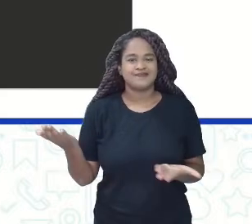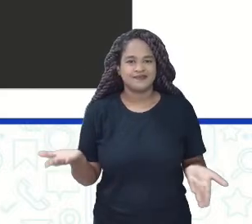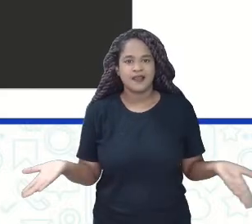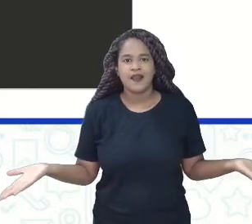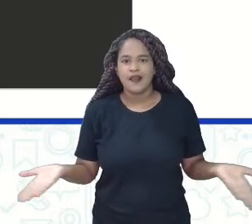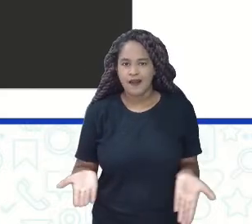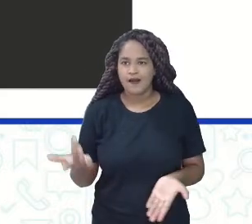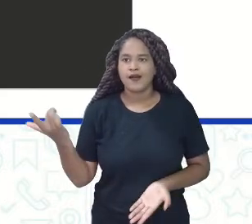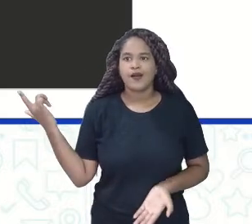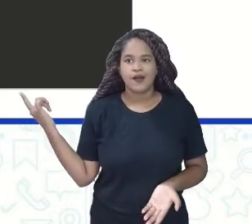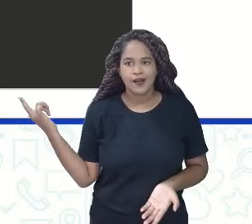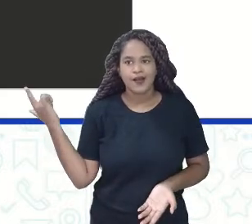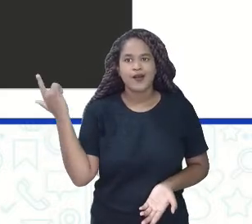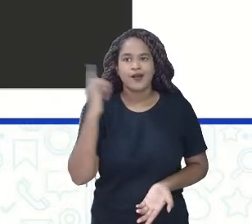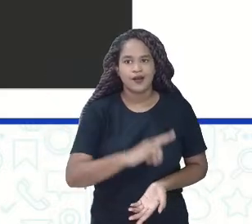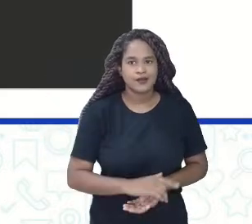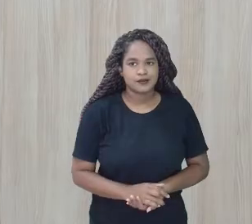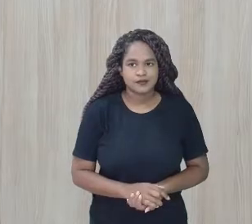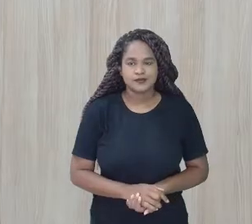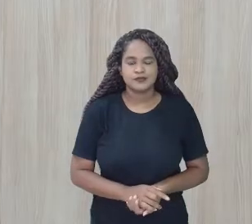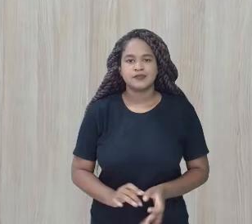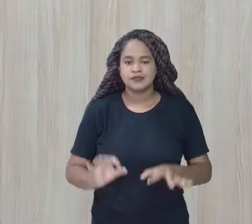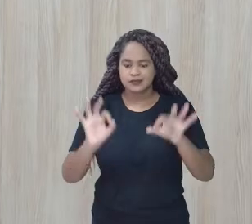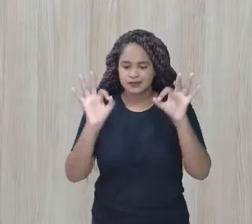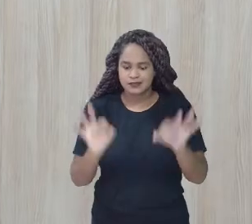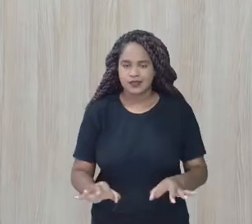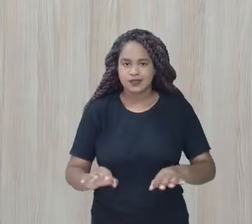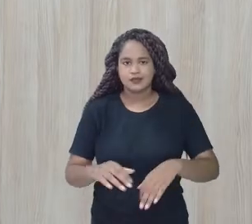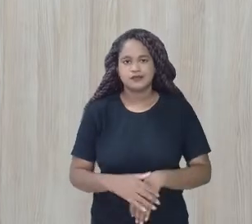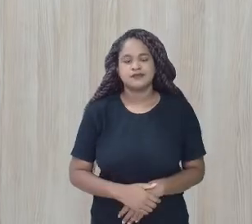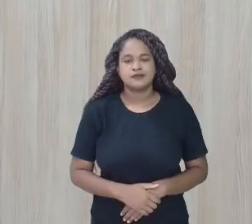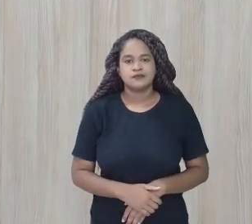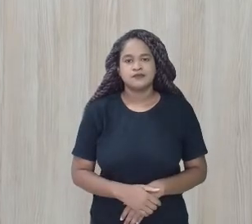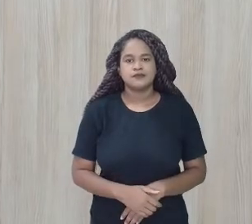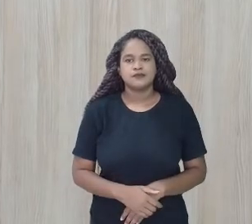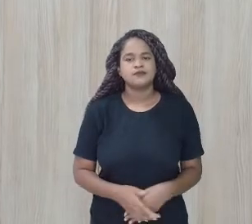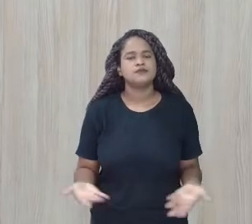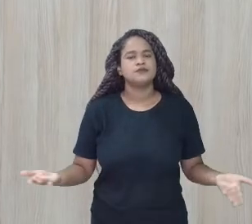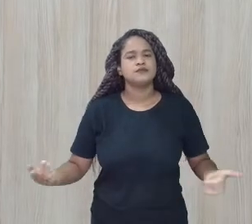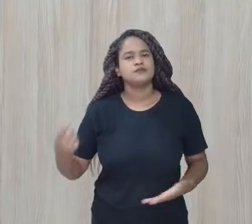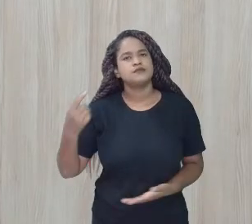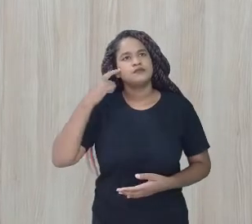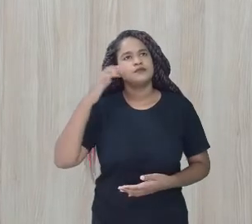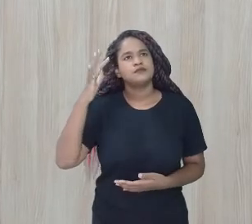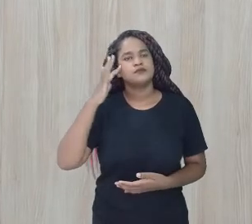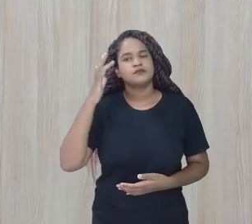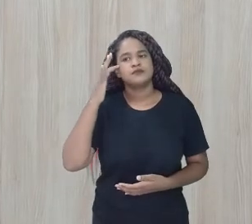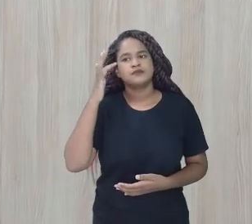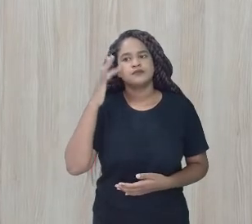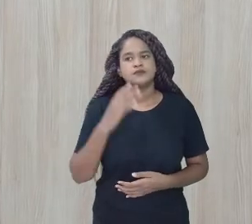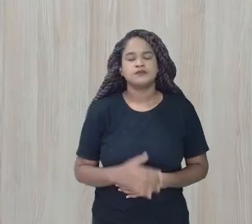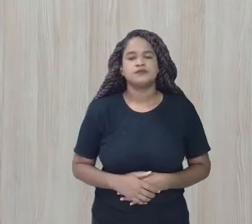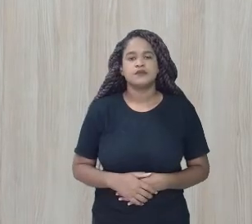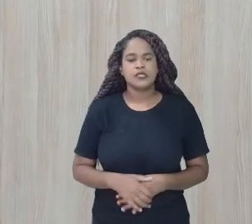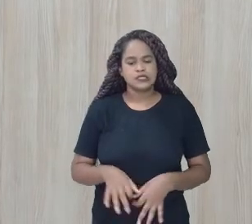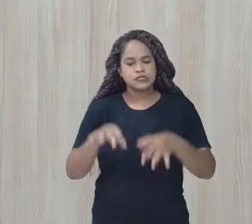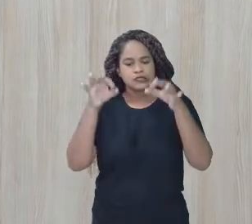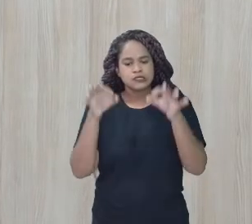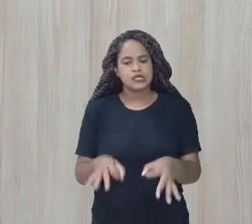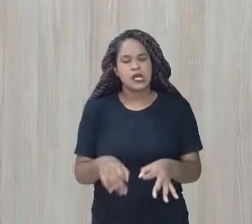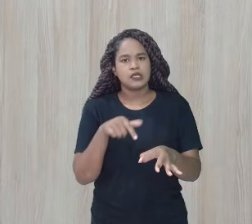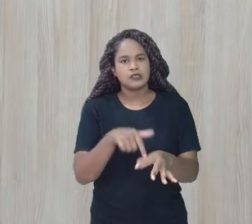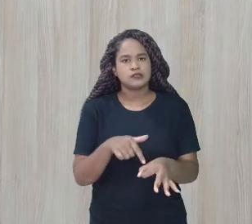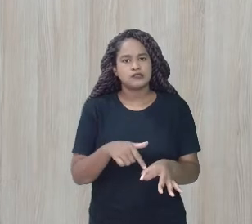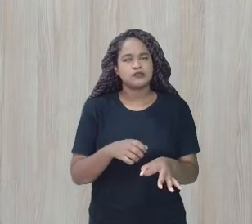agora a gente conseguiu e conseguiu do jeitinho certo. Vamos pensar agora sobre essa palavrinha do jeitinho certo. Se a